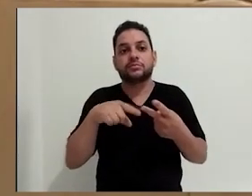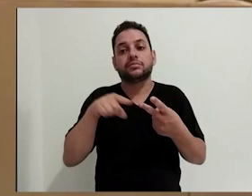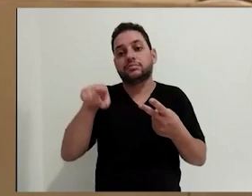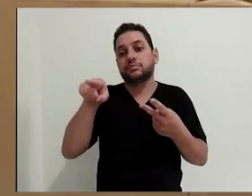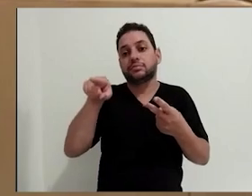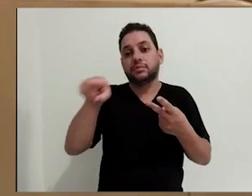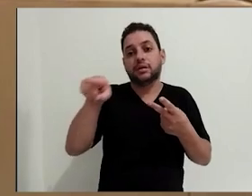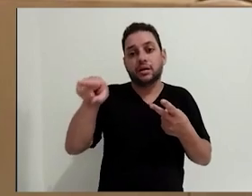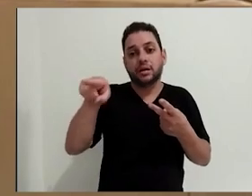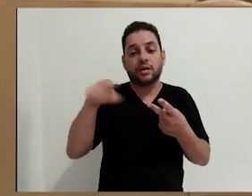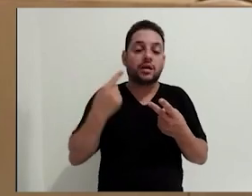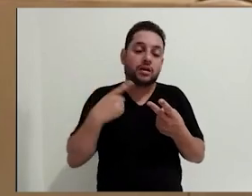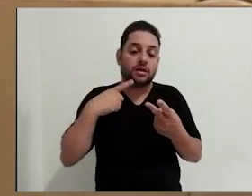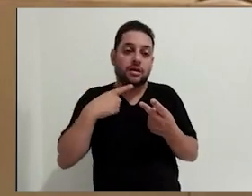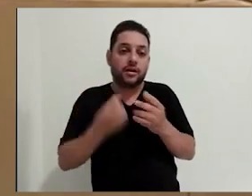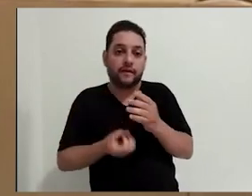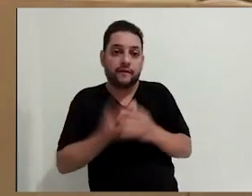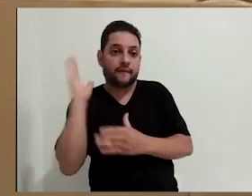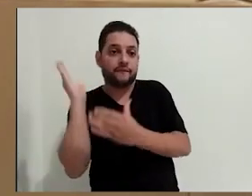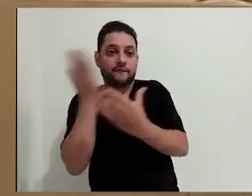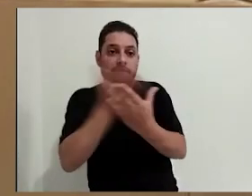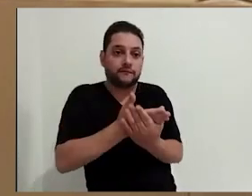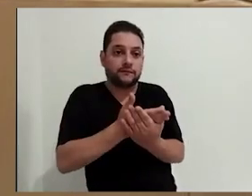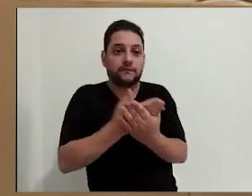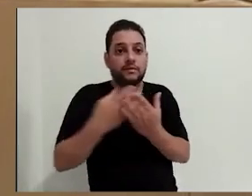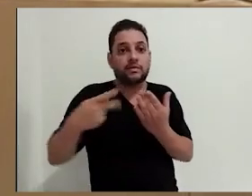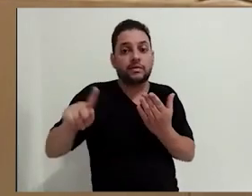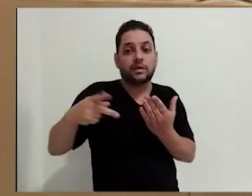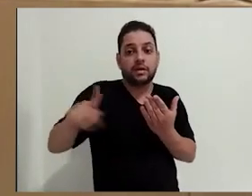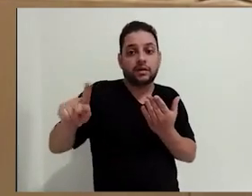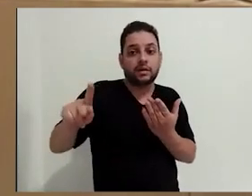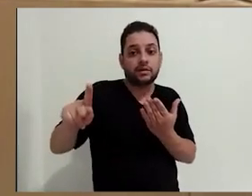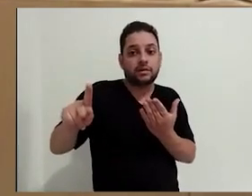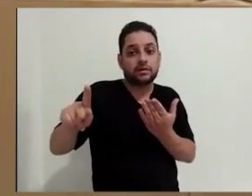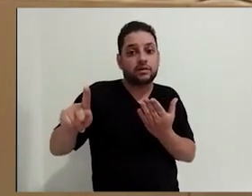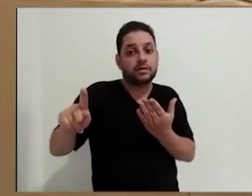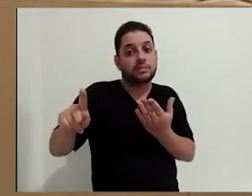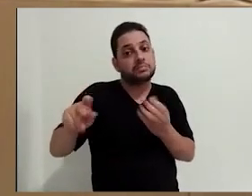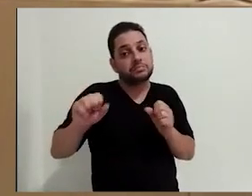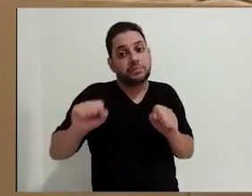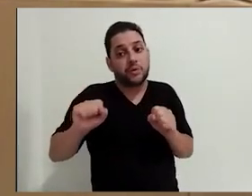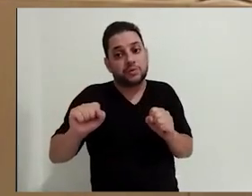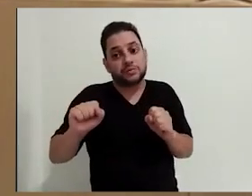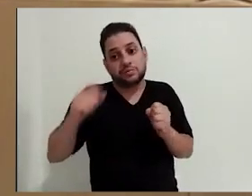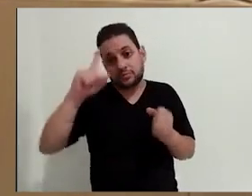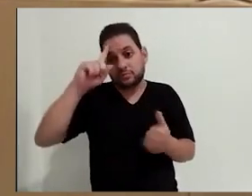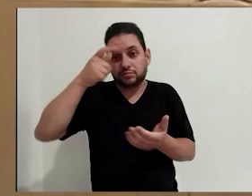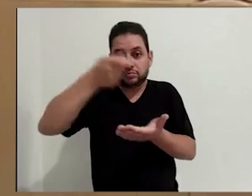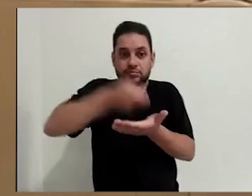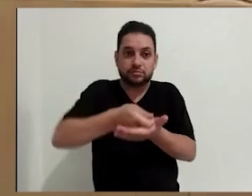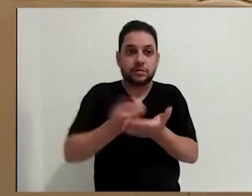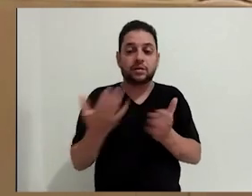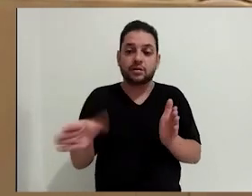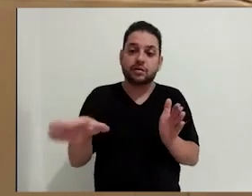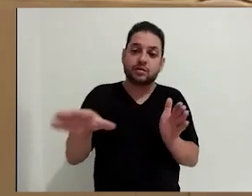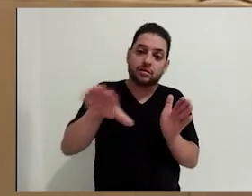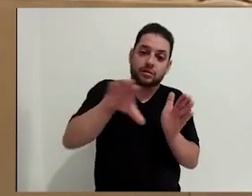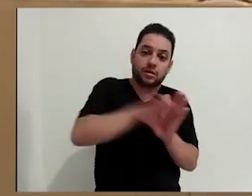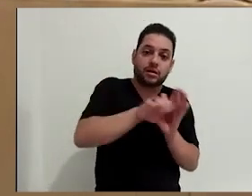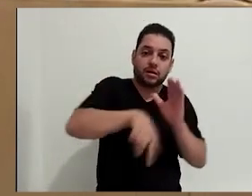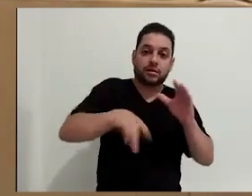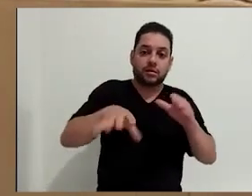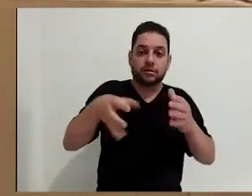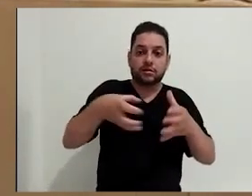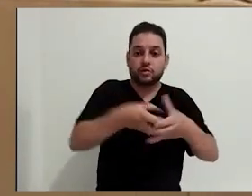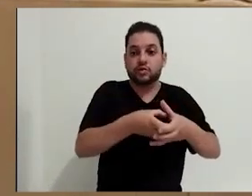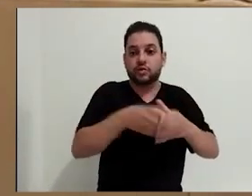ainda, porque ela vislumbra ali a possibilidade do processo ser decidido mais rápido. Os processos eles chegam no núcleo juntos, de